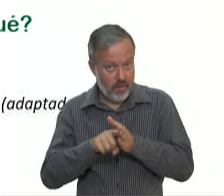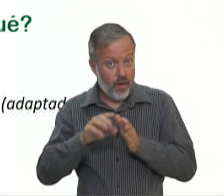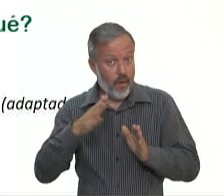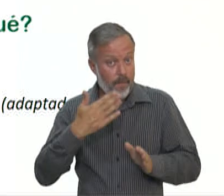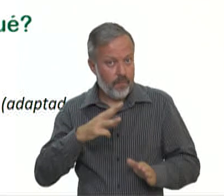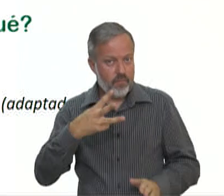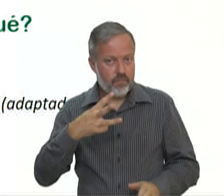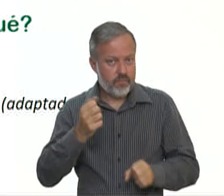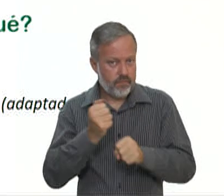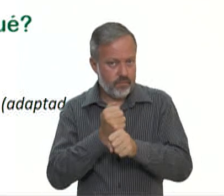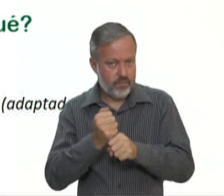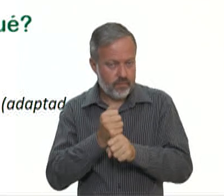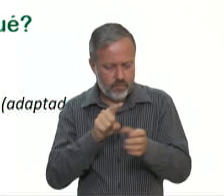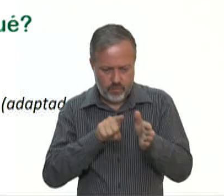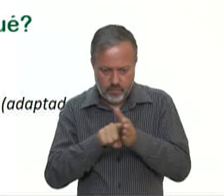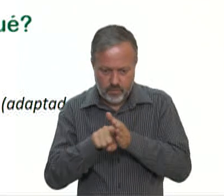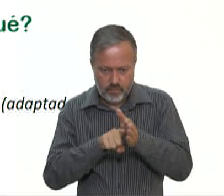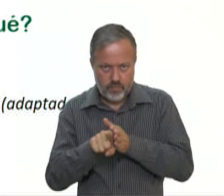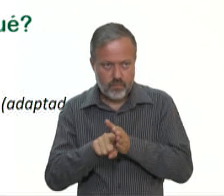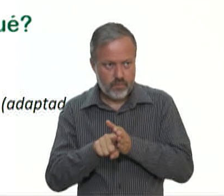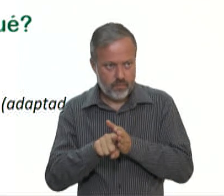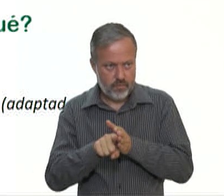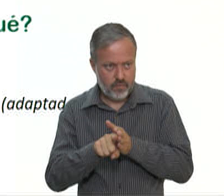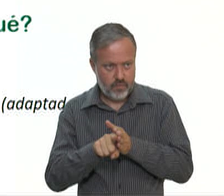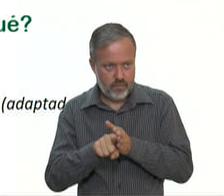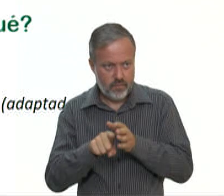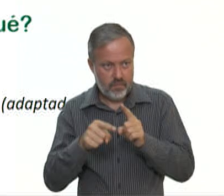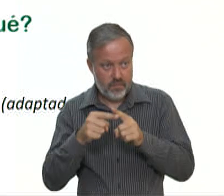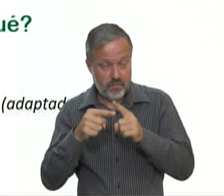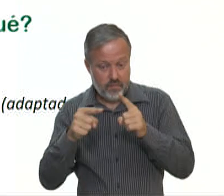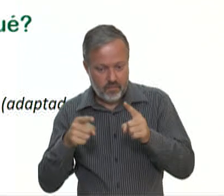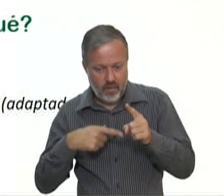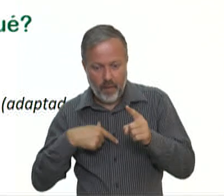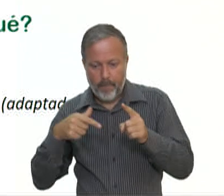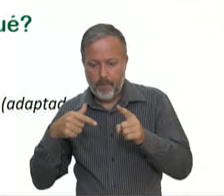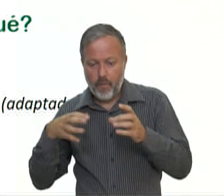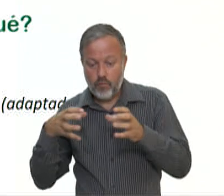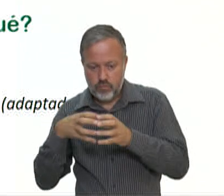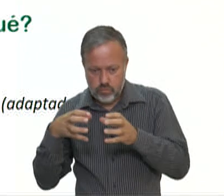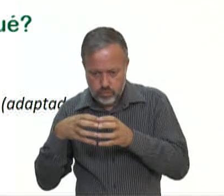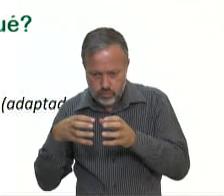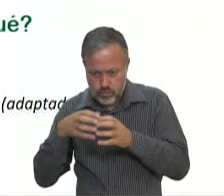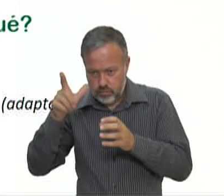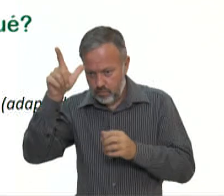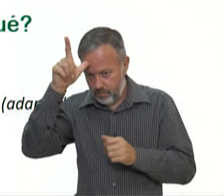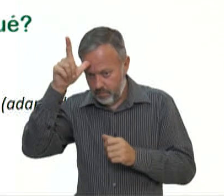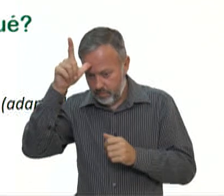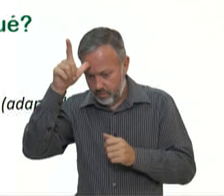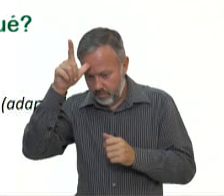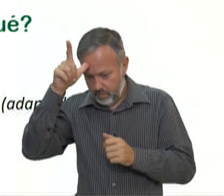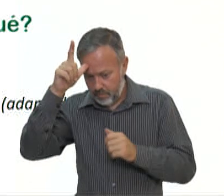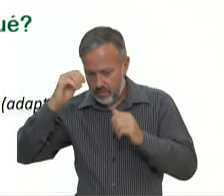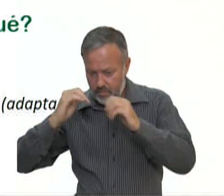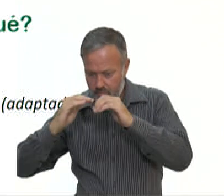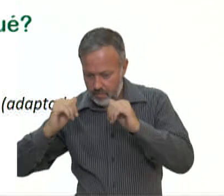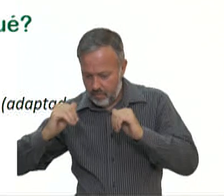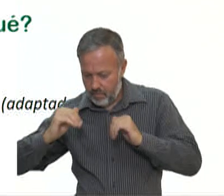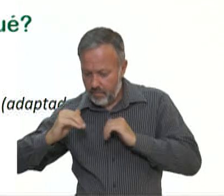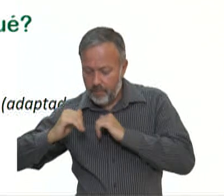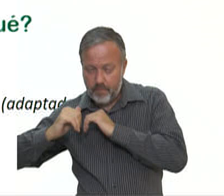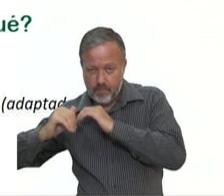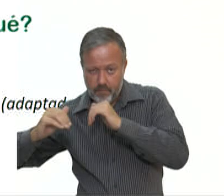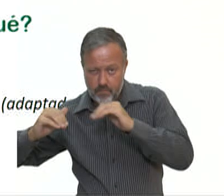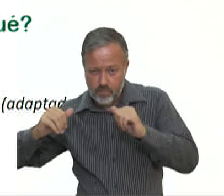pesquisa, expertos alemanes desenterraron partes de más de 150 templos construidos